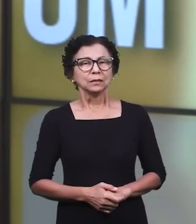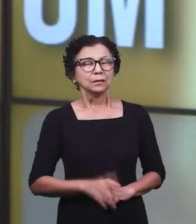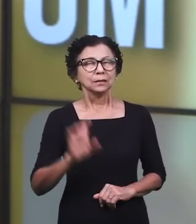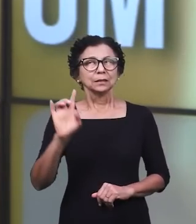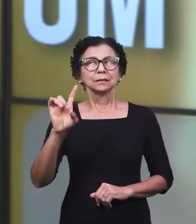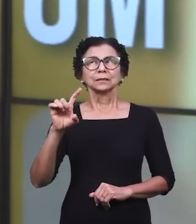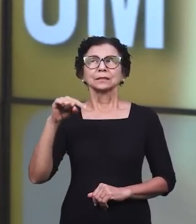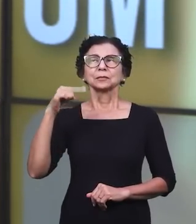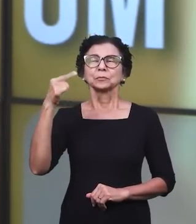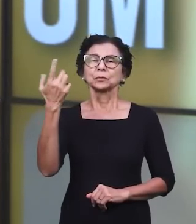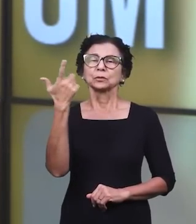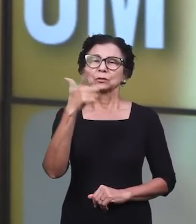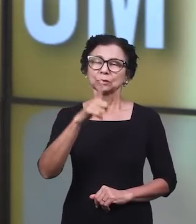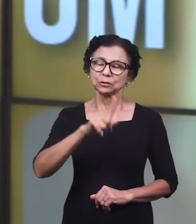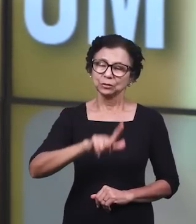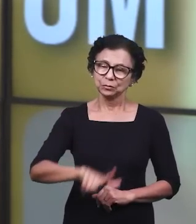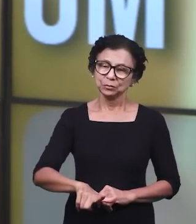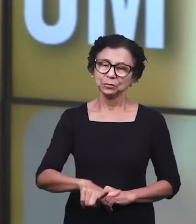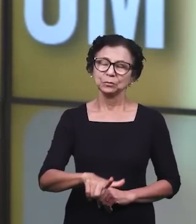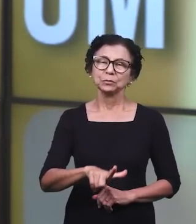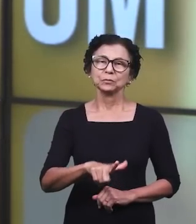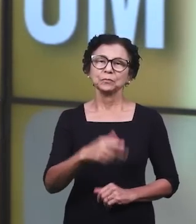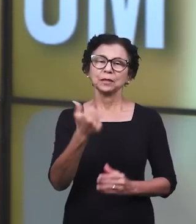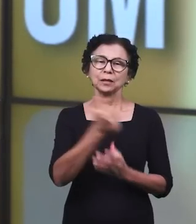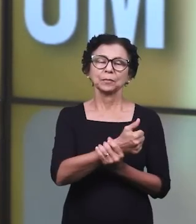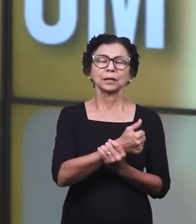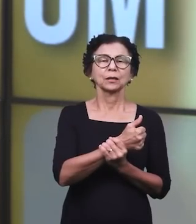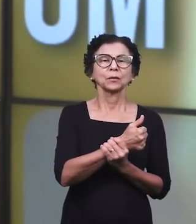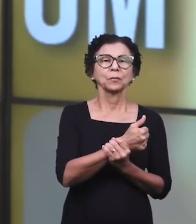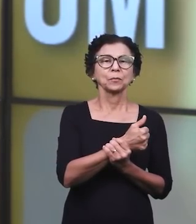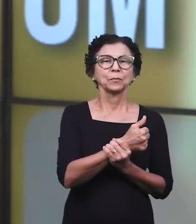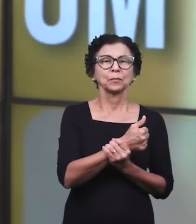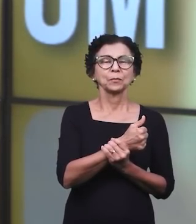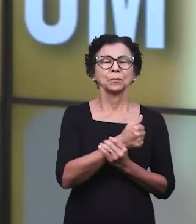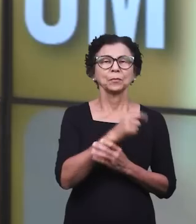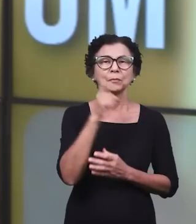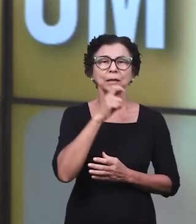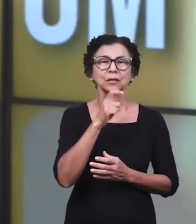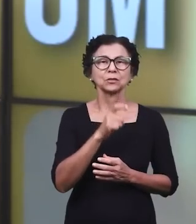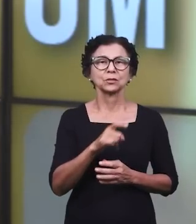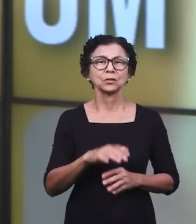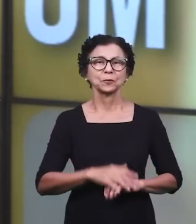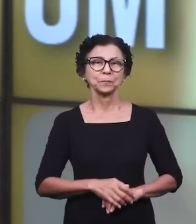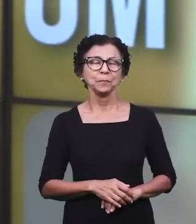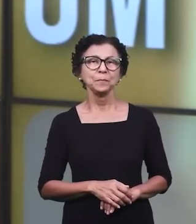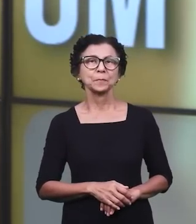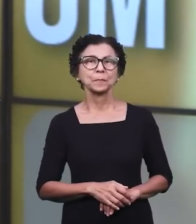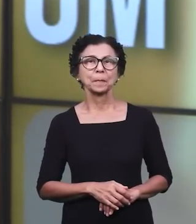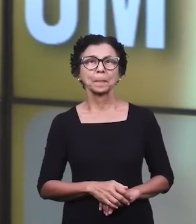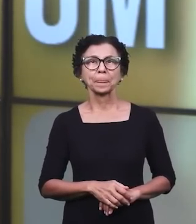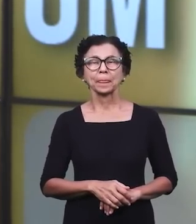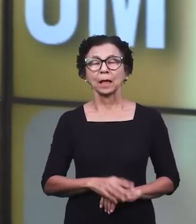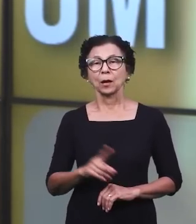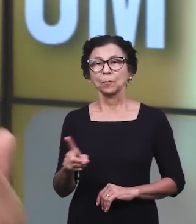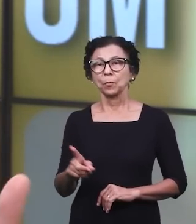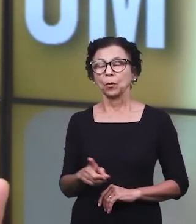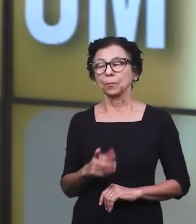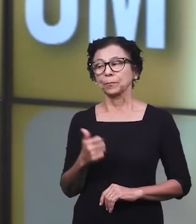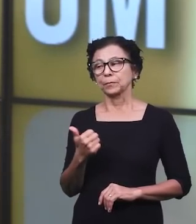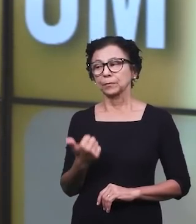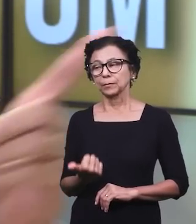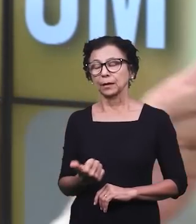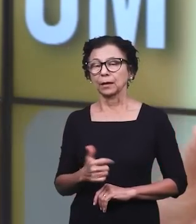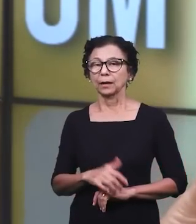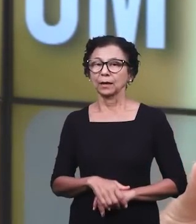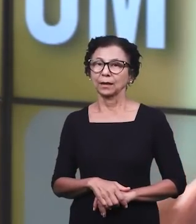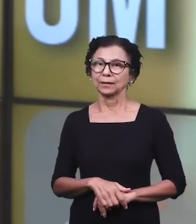mesma questão. Qual é a preocupação dele? Como Sara é muito bonita, se eu falar que é minha esposa, eles vão me matar para ficar com ela.